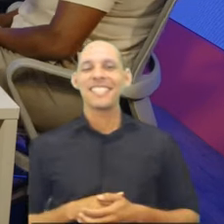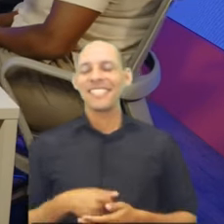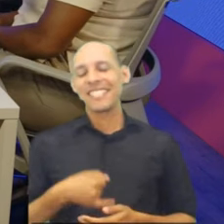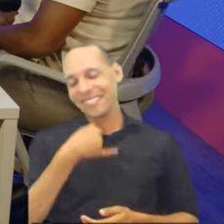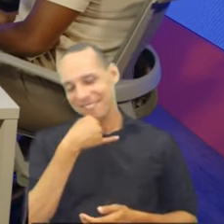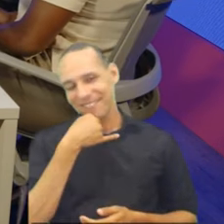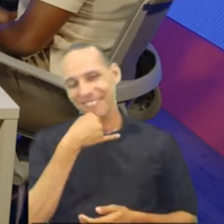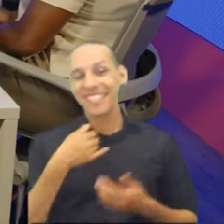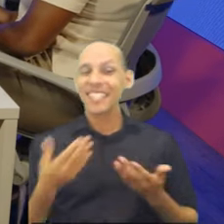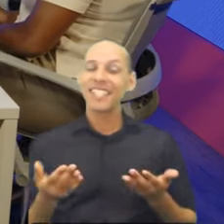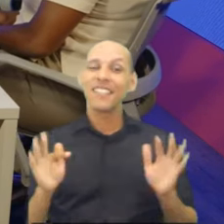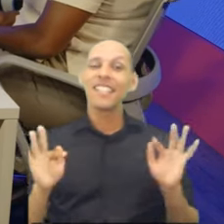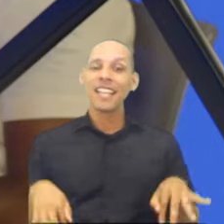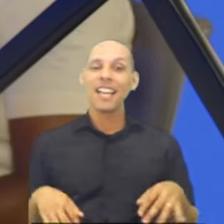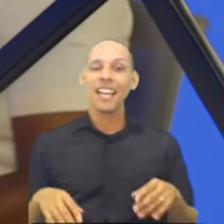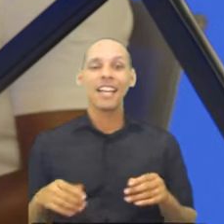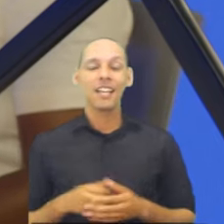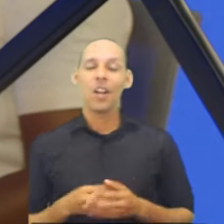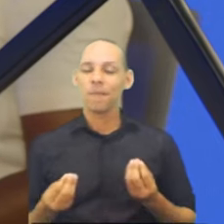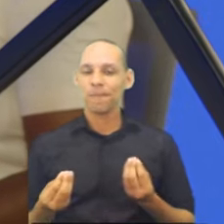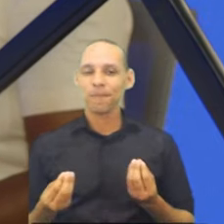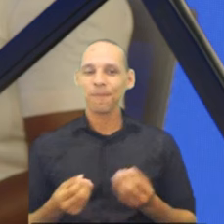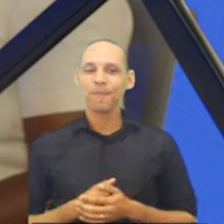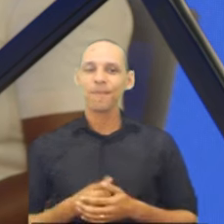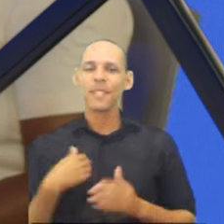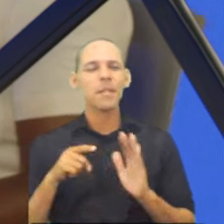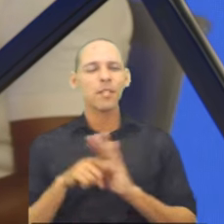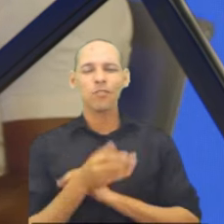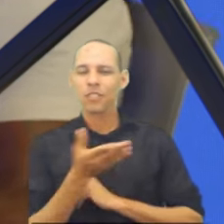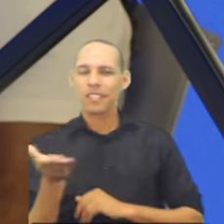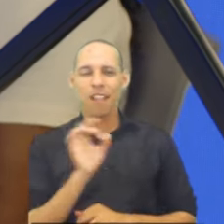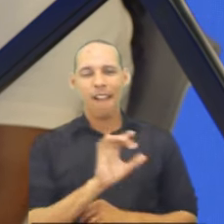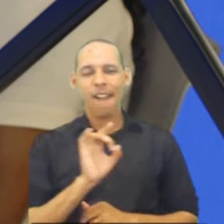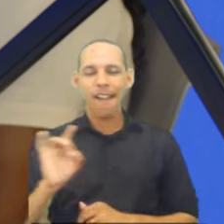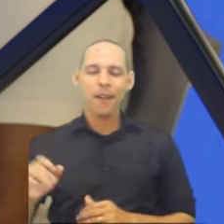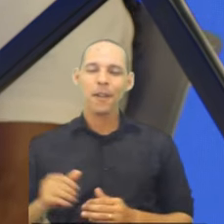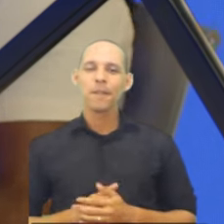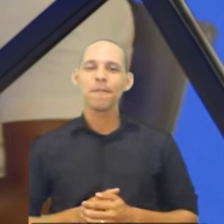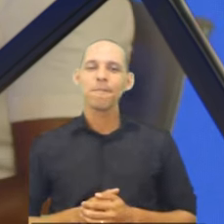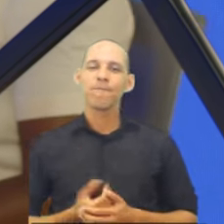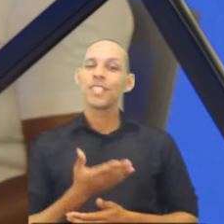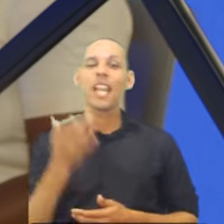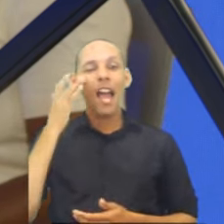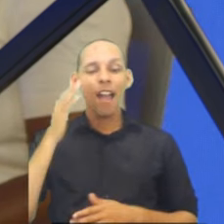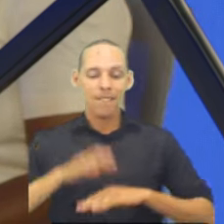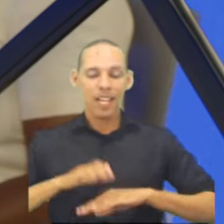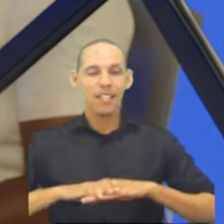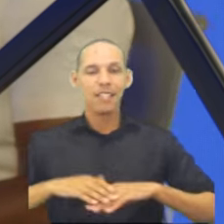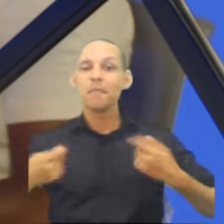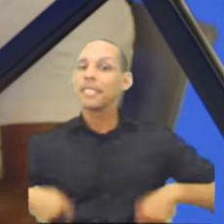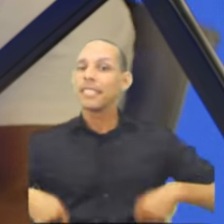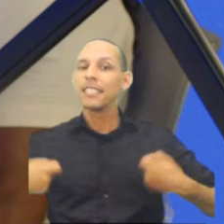finalizar infelizmente E aí pra gente poder finalizar eu queria perguntar para cada um de vocês o que que